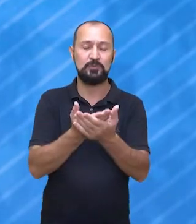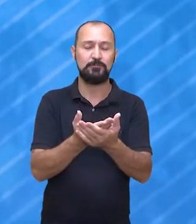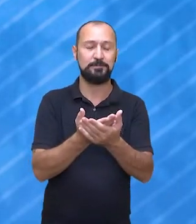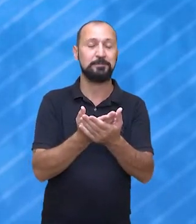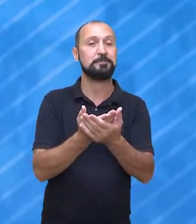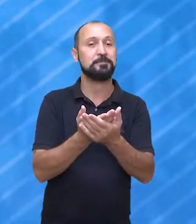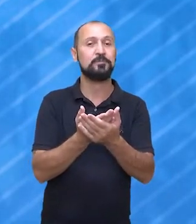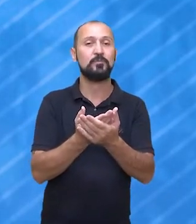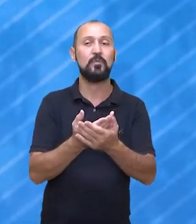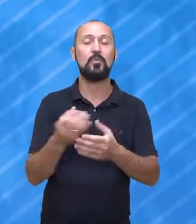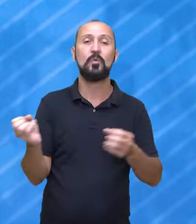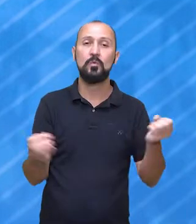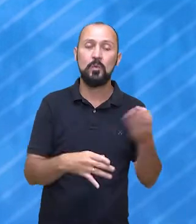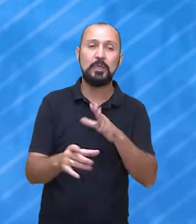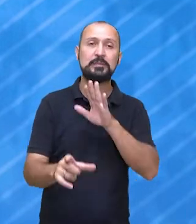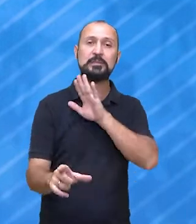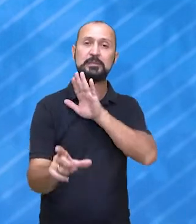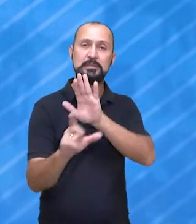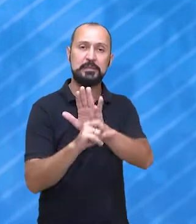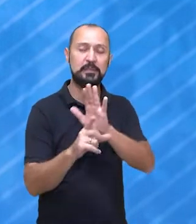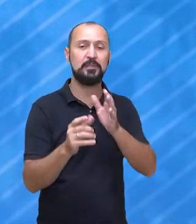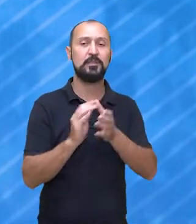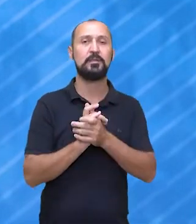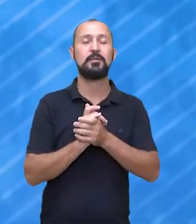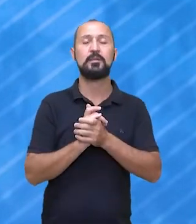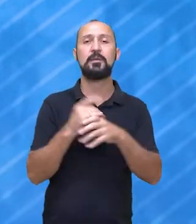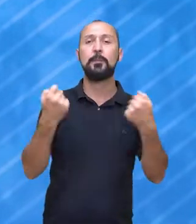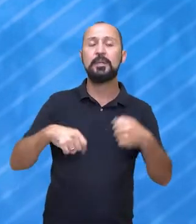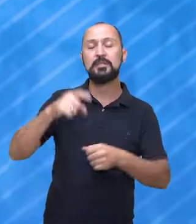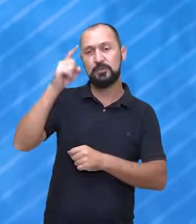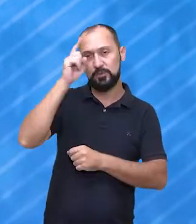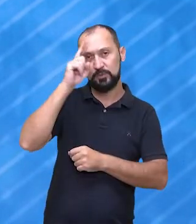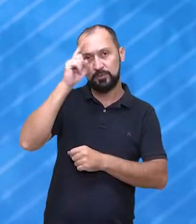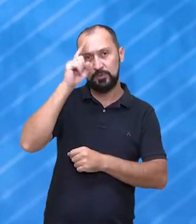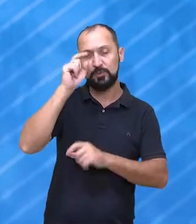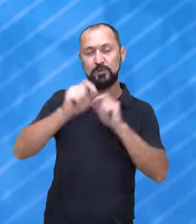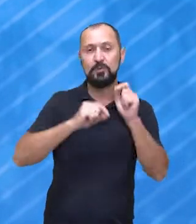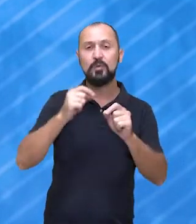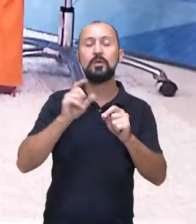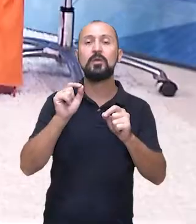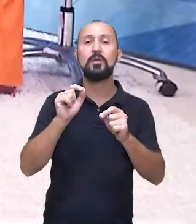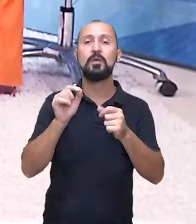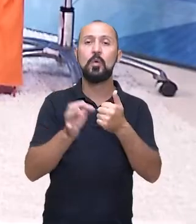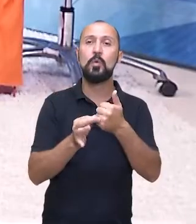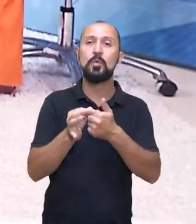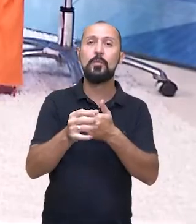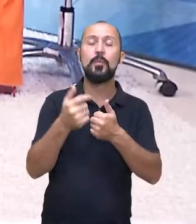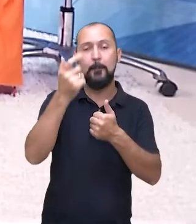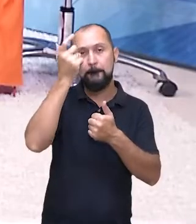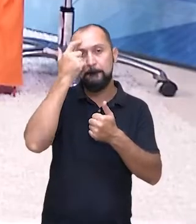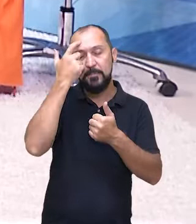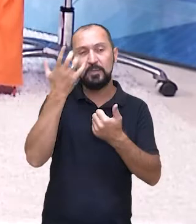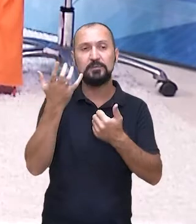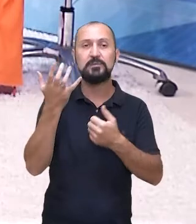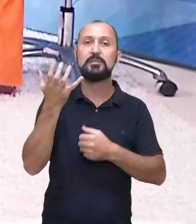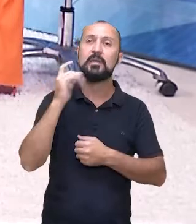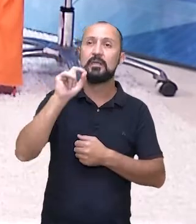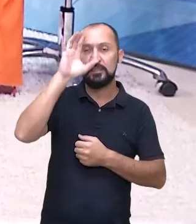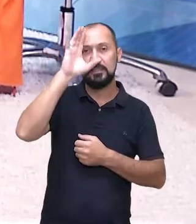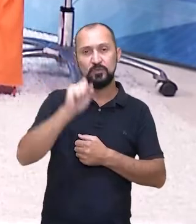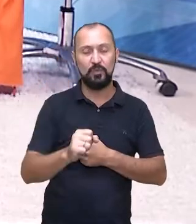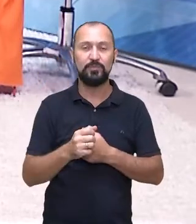na capacitação no estudo atualização das leis a gente precisa diariamente saber o que que os tribunais